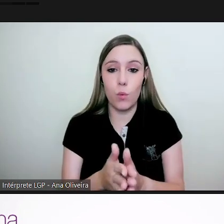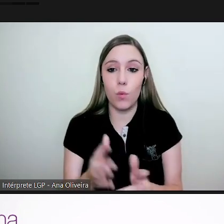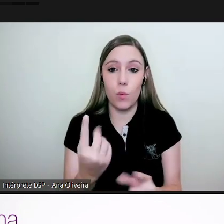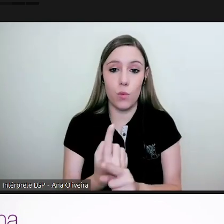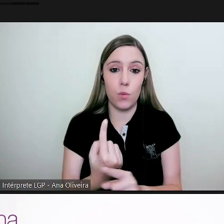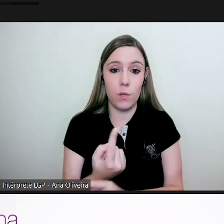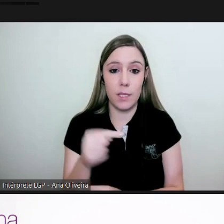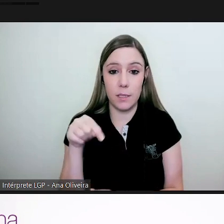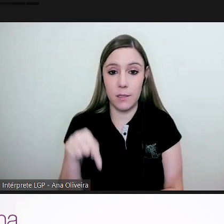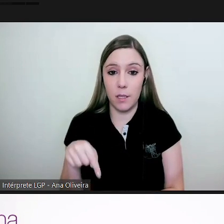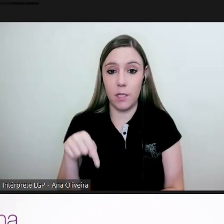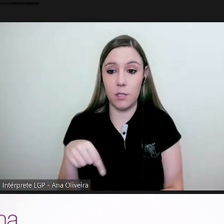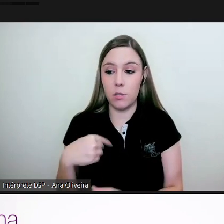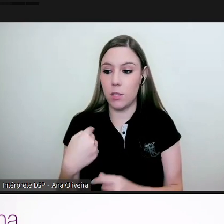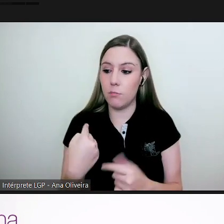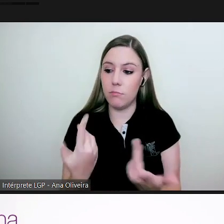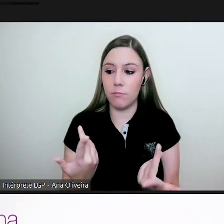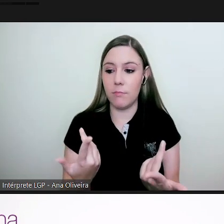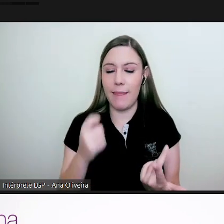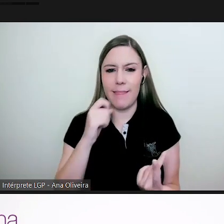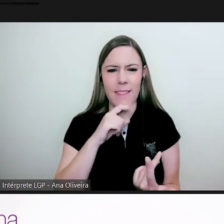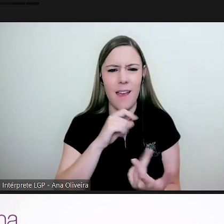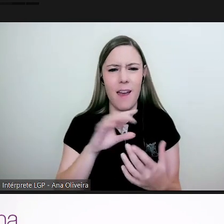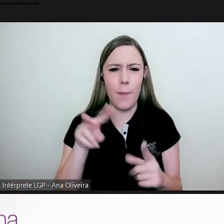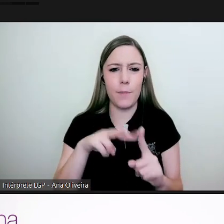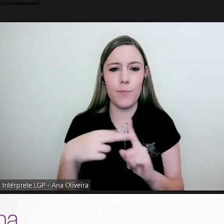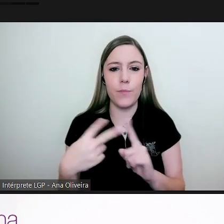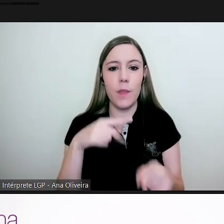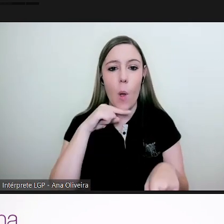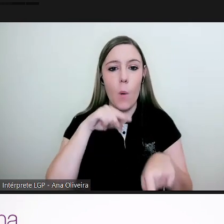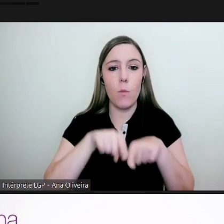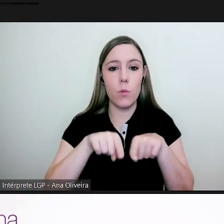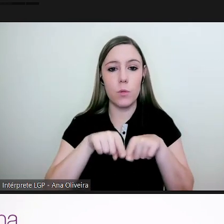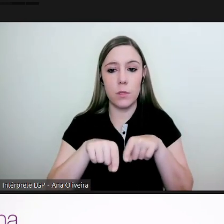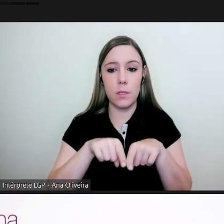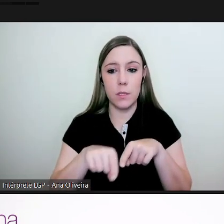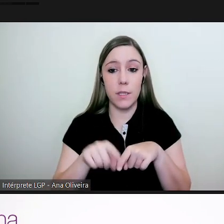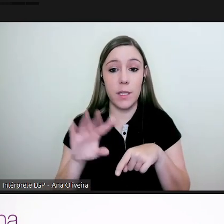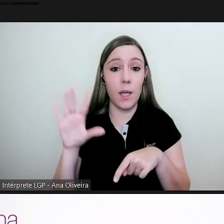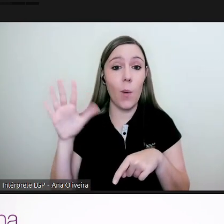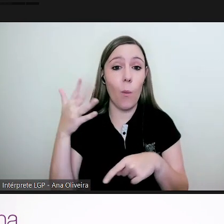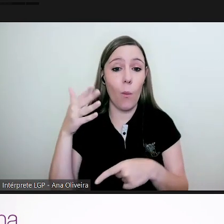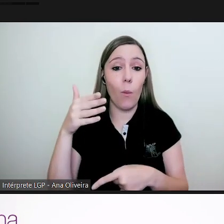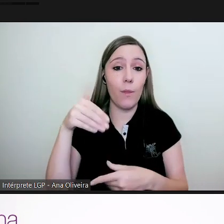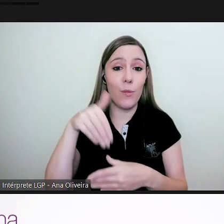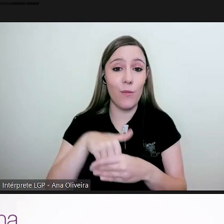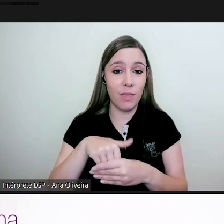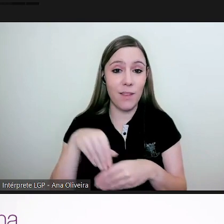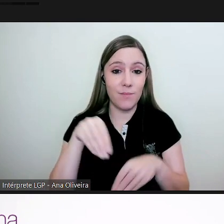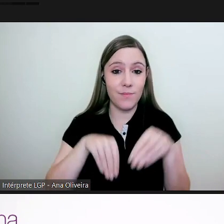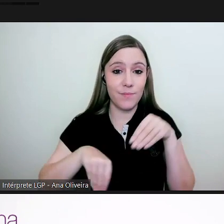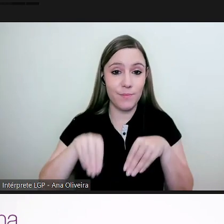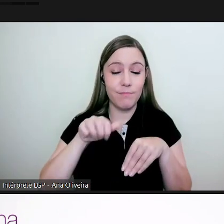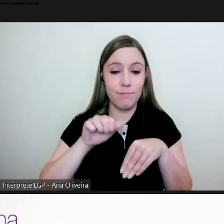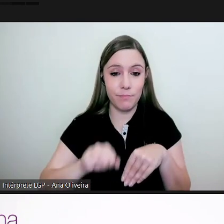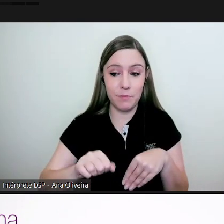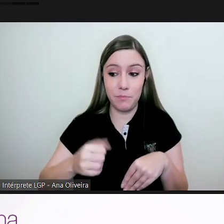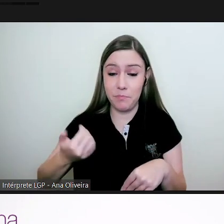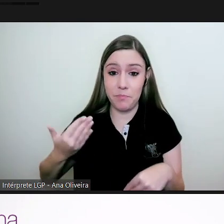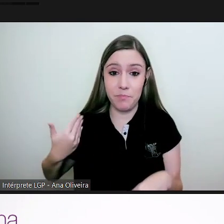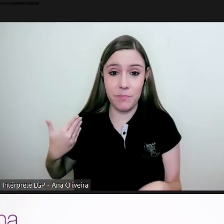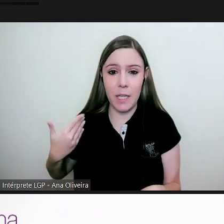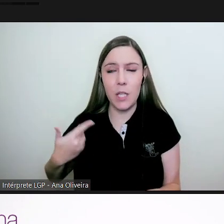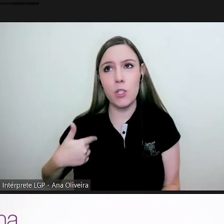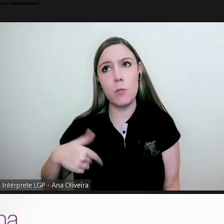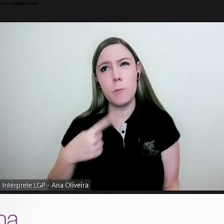aspectos acabam por ser medidos do ponto de vista político na ida às urnas. Há um tempo atrás dei-me conta de